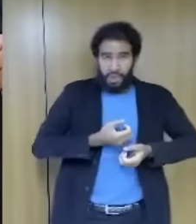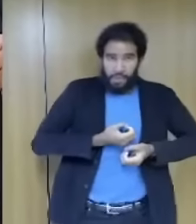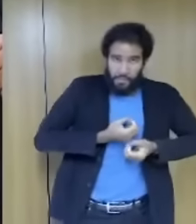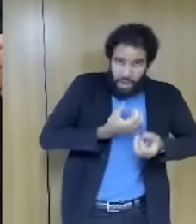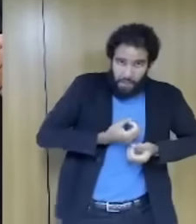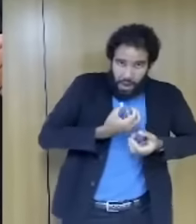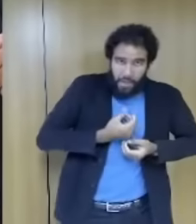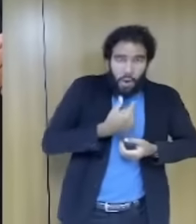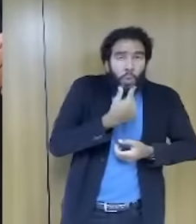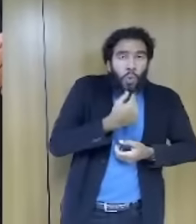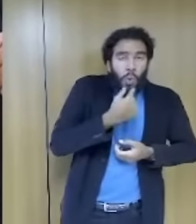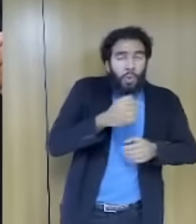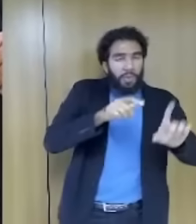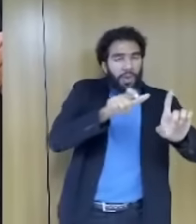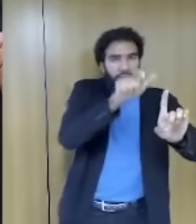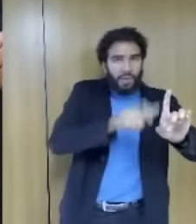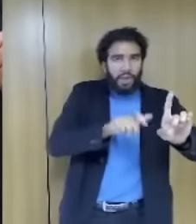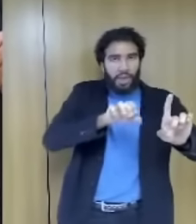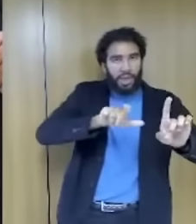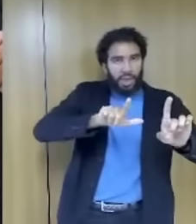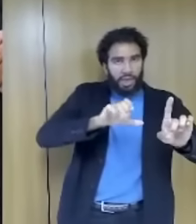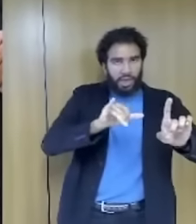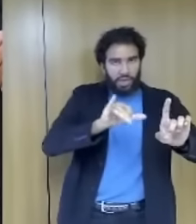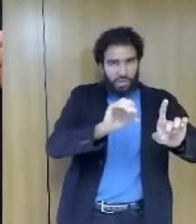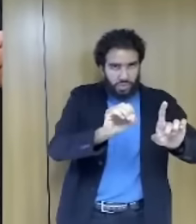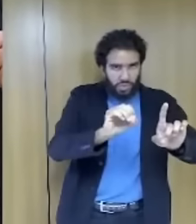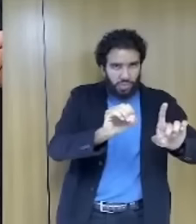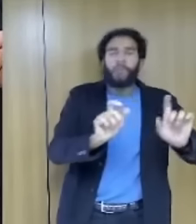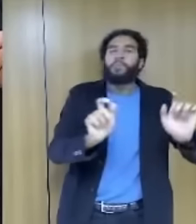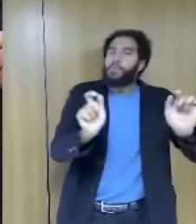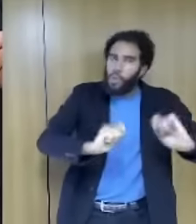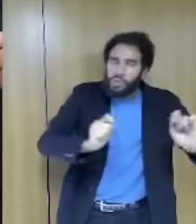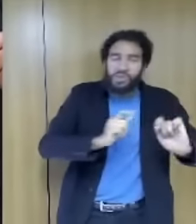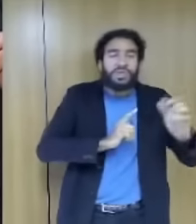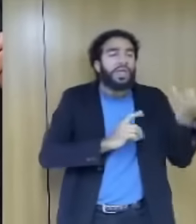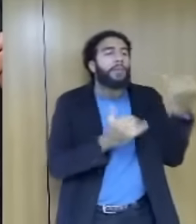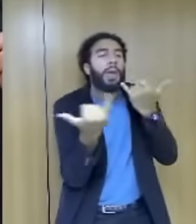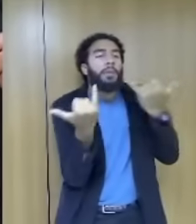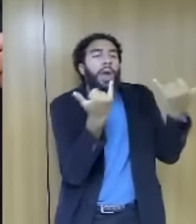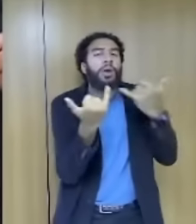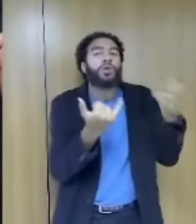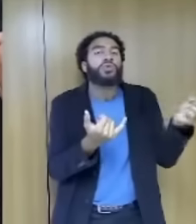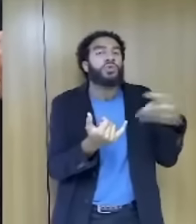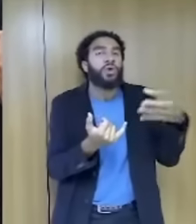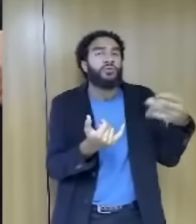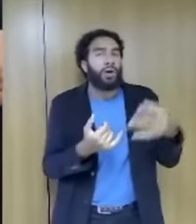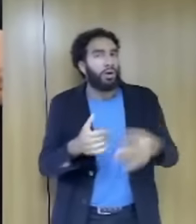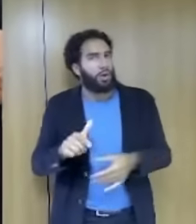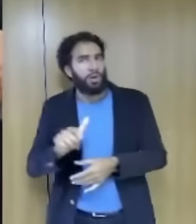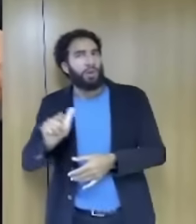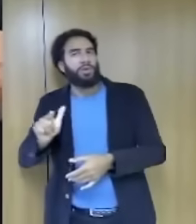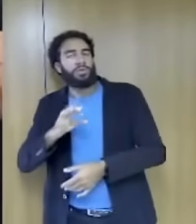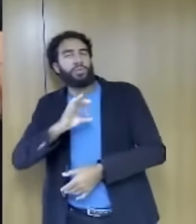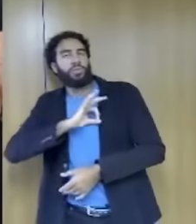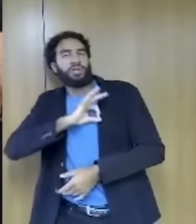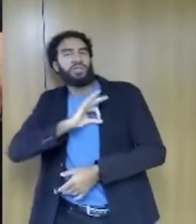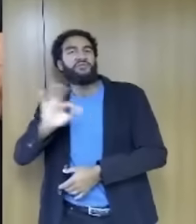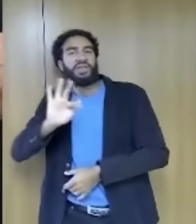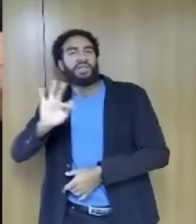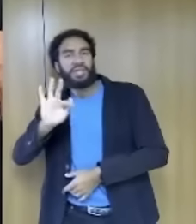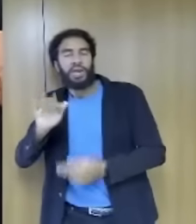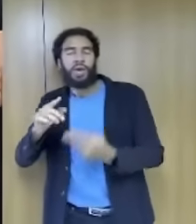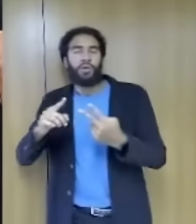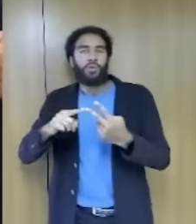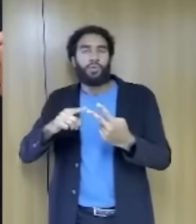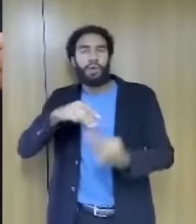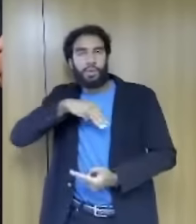Elcio permite que você tenha informações, que a Polícia Federal tem as informações, o Ministério Público